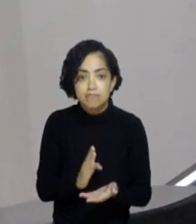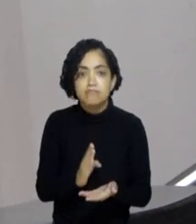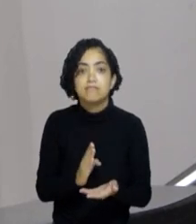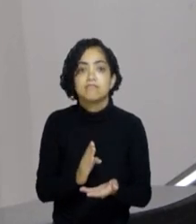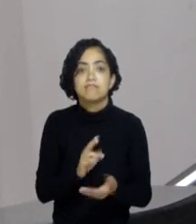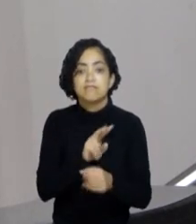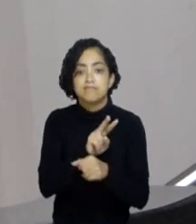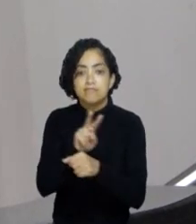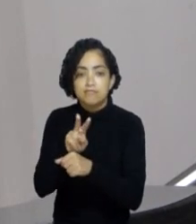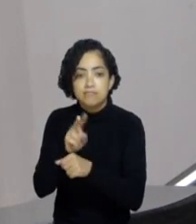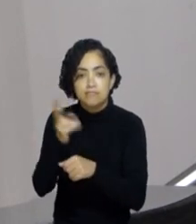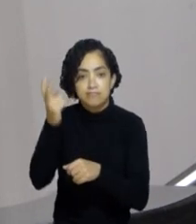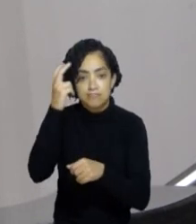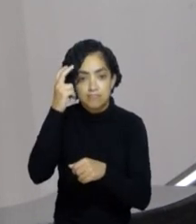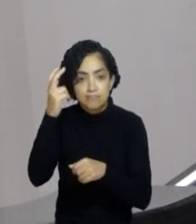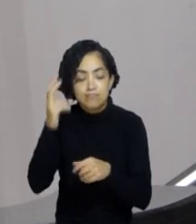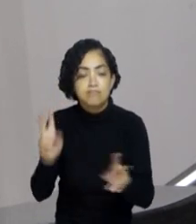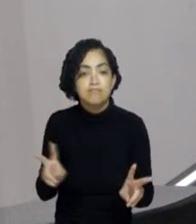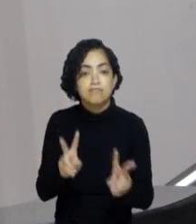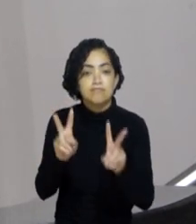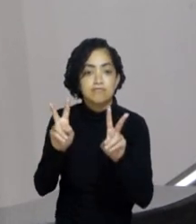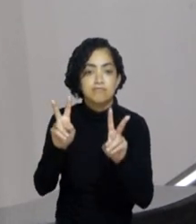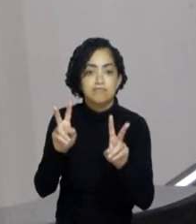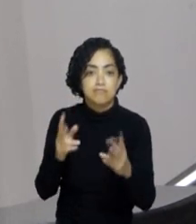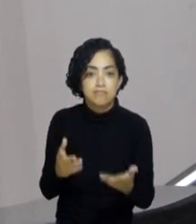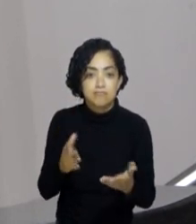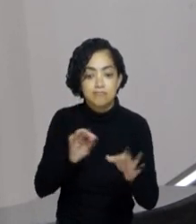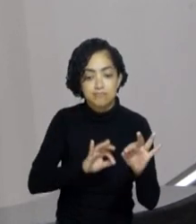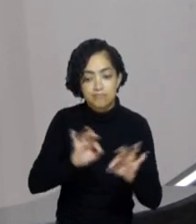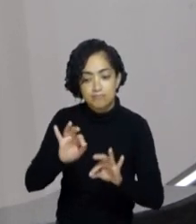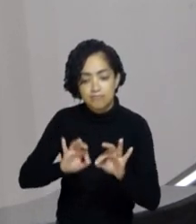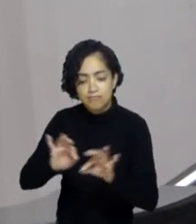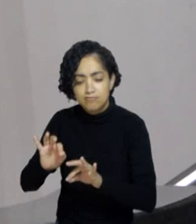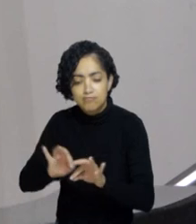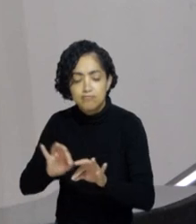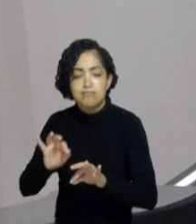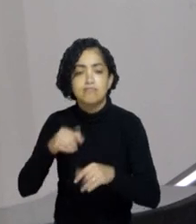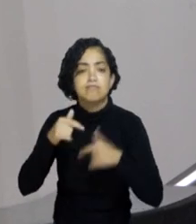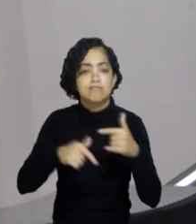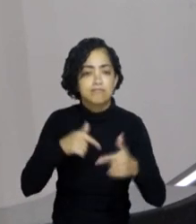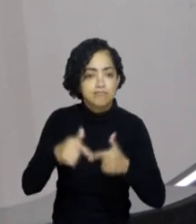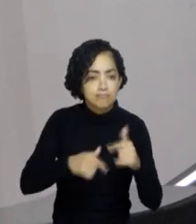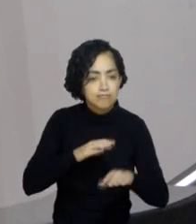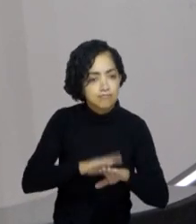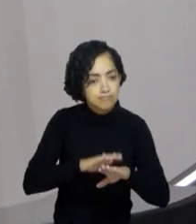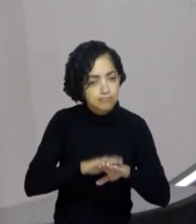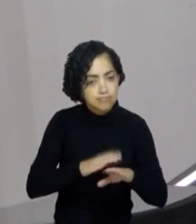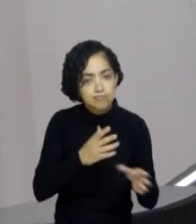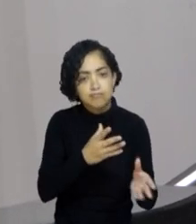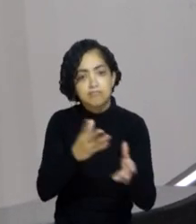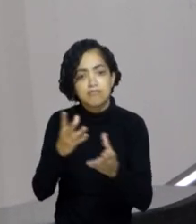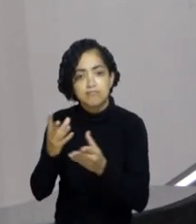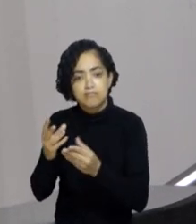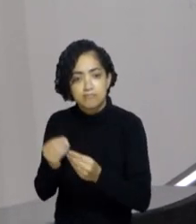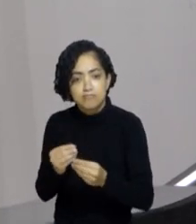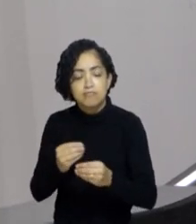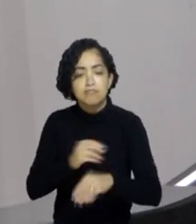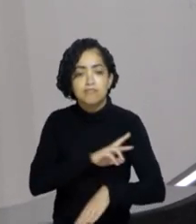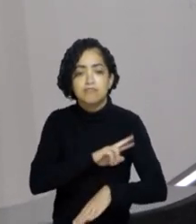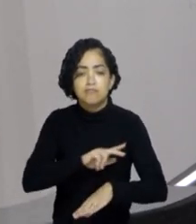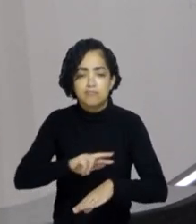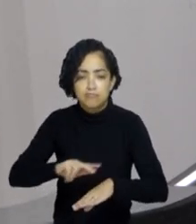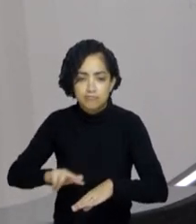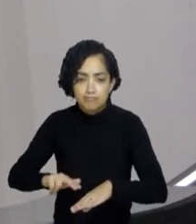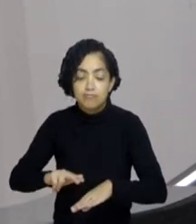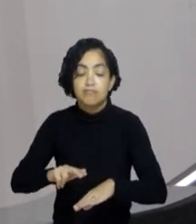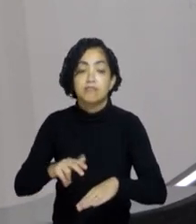sua cultura, seus valores, construído com muito trabalho pelas mãos de muitas raças e etnias. Um